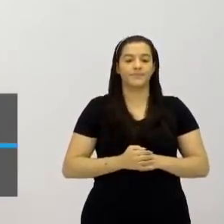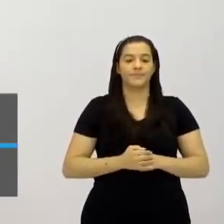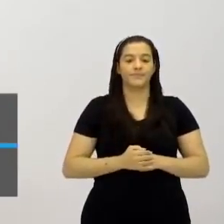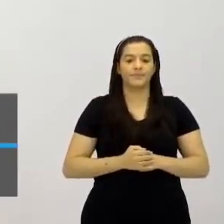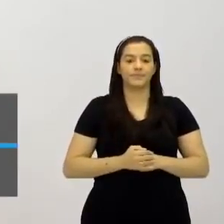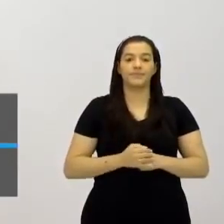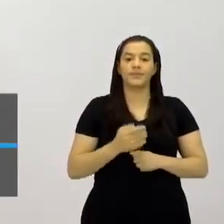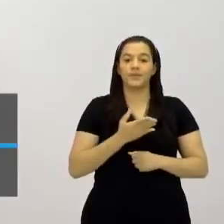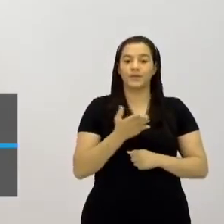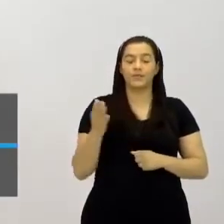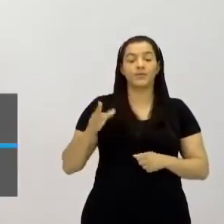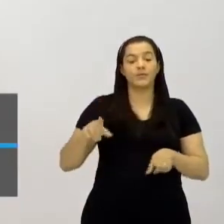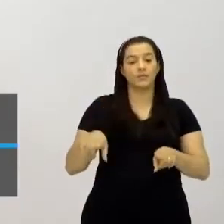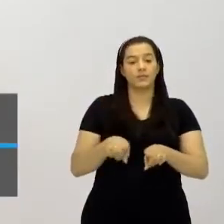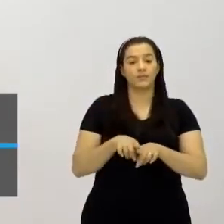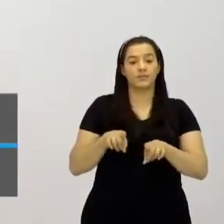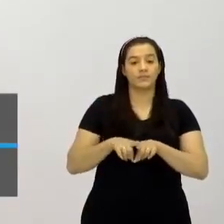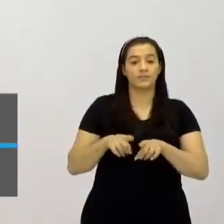@pro.tony.mate e